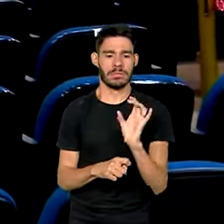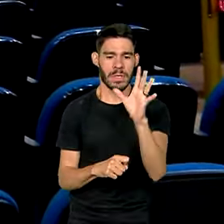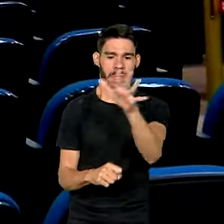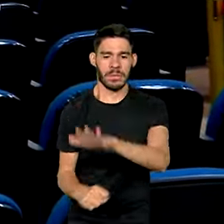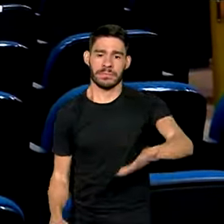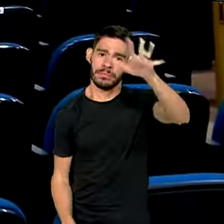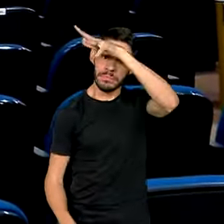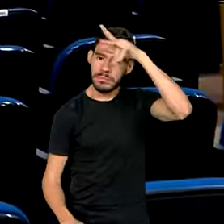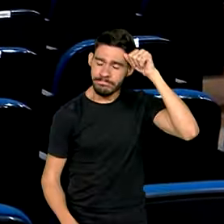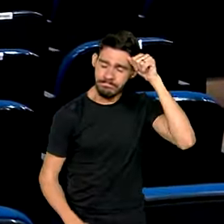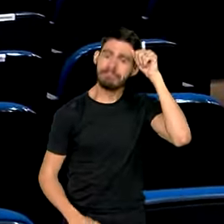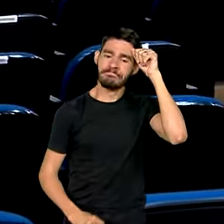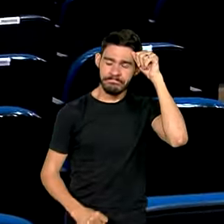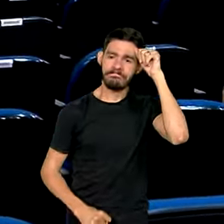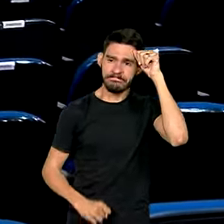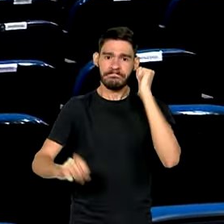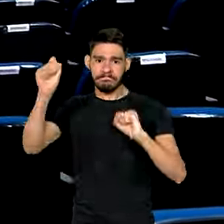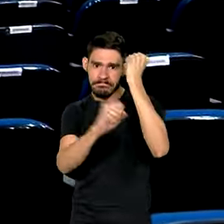Zona Franca de Manaus foi criada em